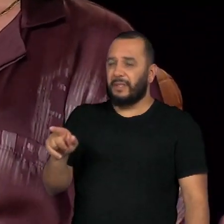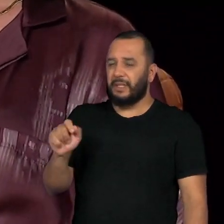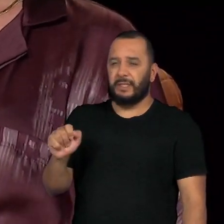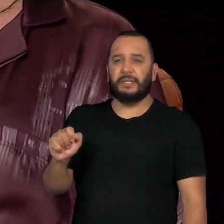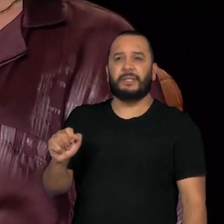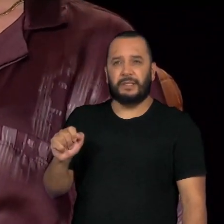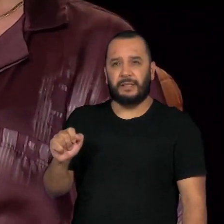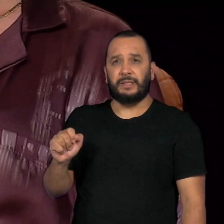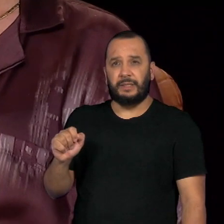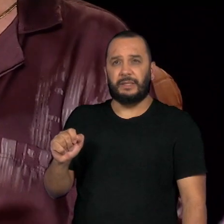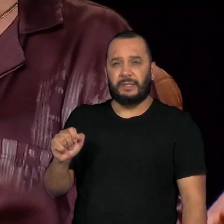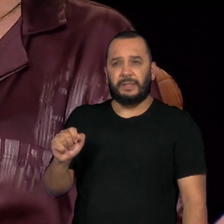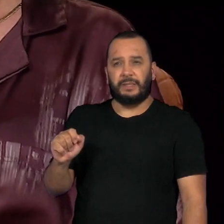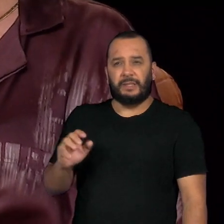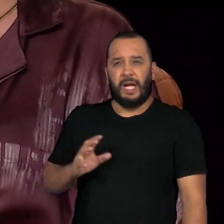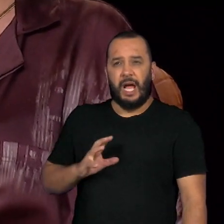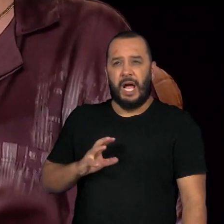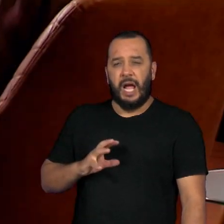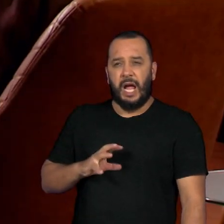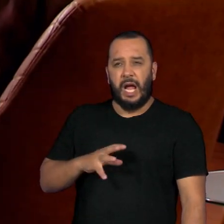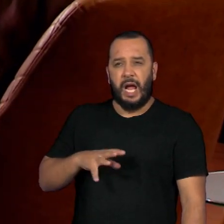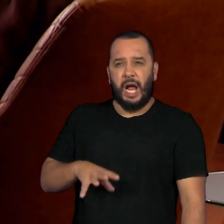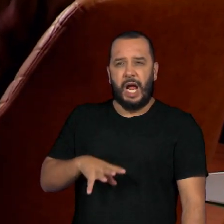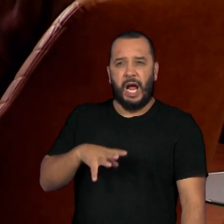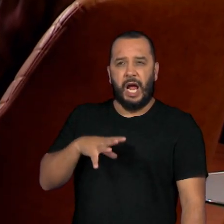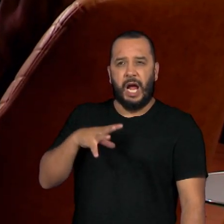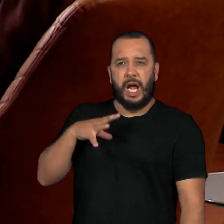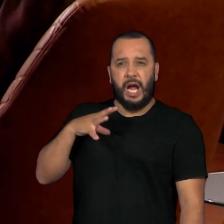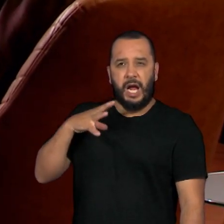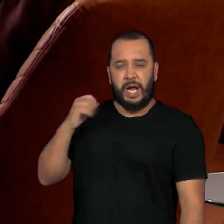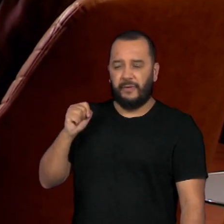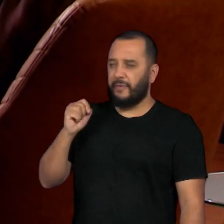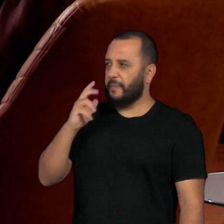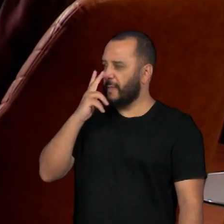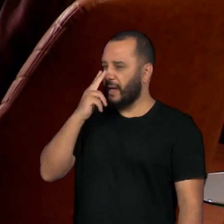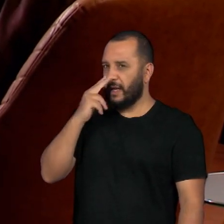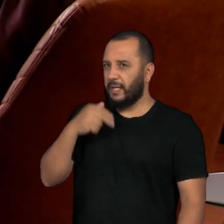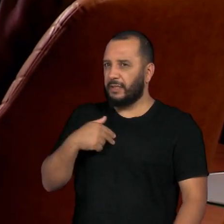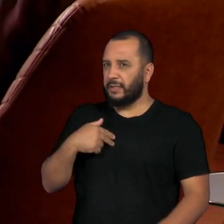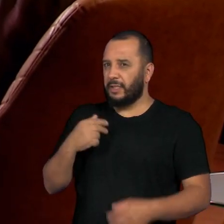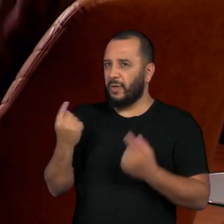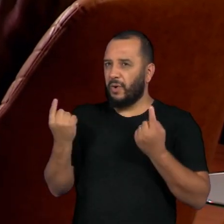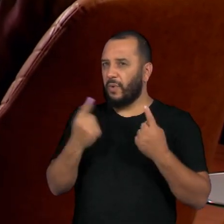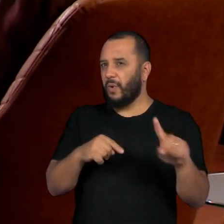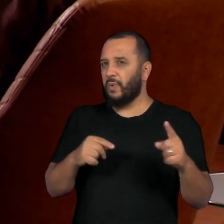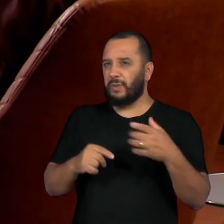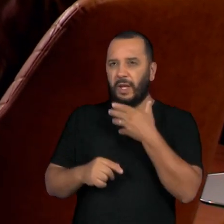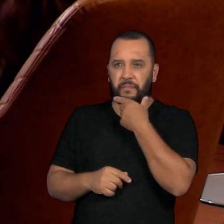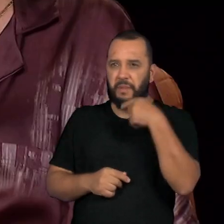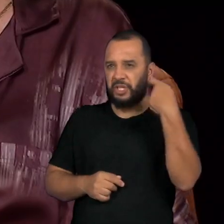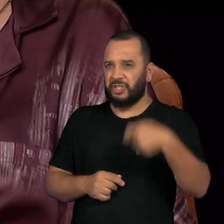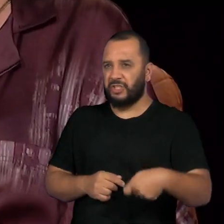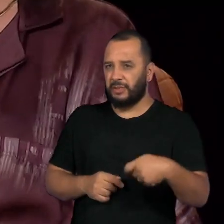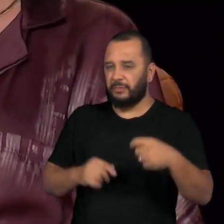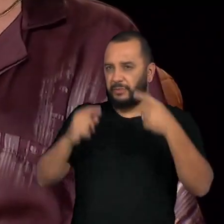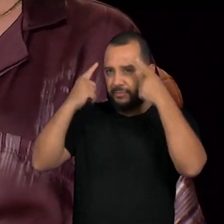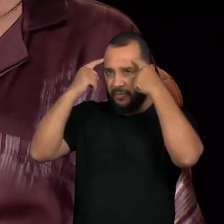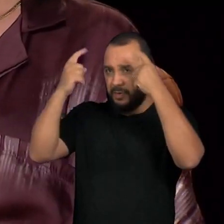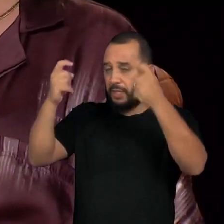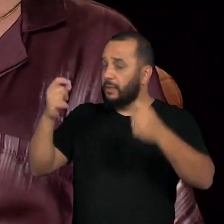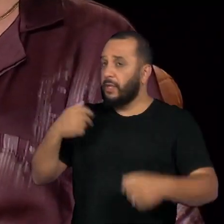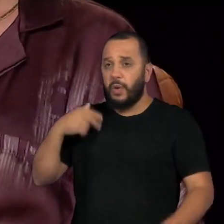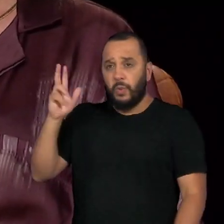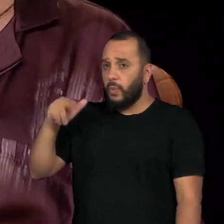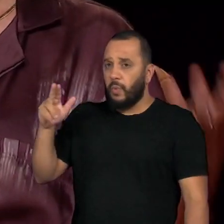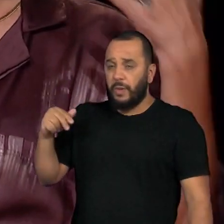Tinha, assim, uma raiva, sabe, ancestral contra o machismo, a violência. E eu nunca vivi isso,